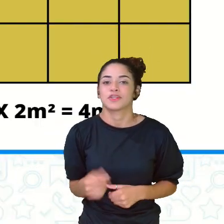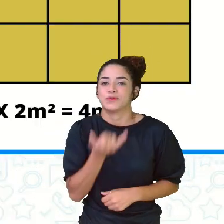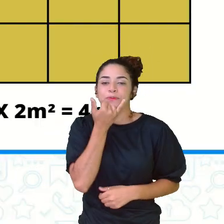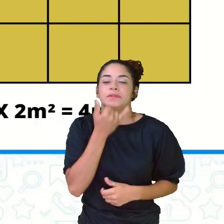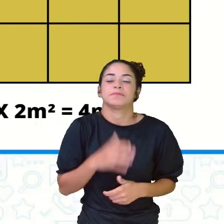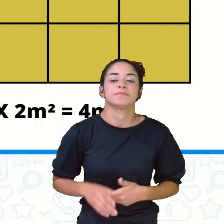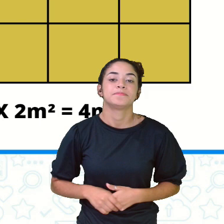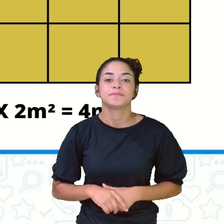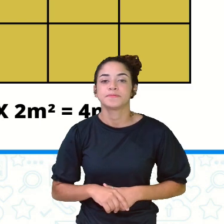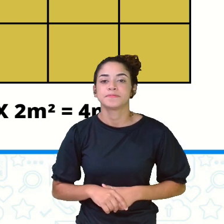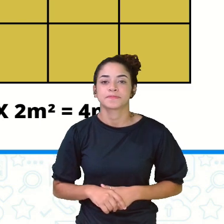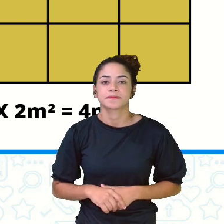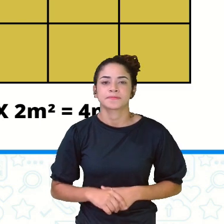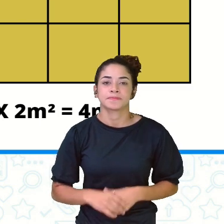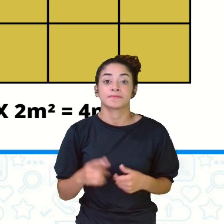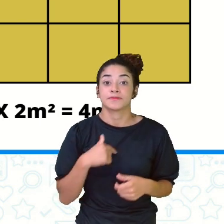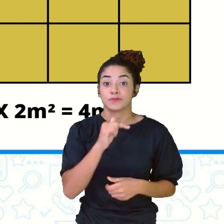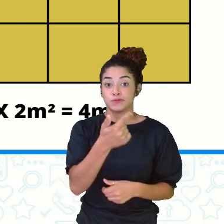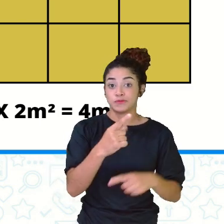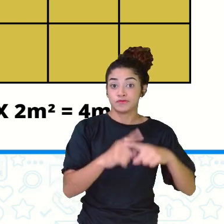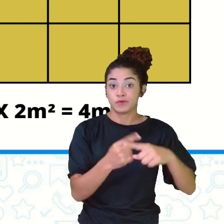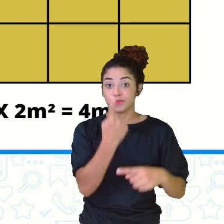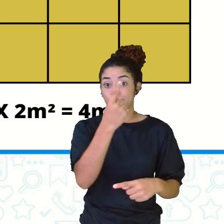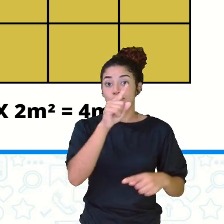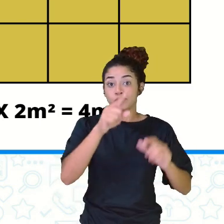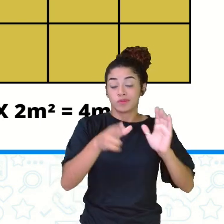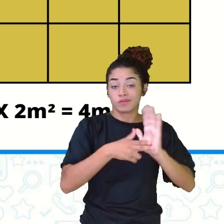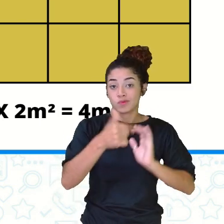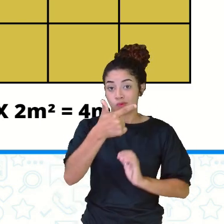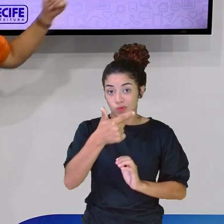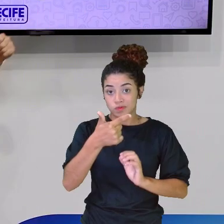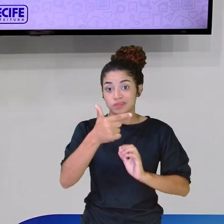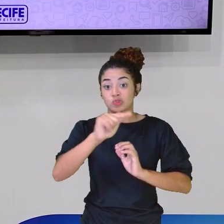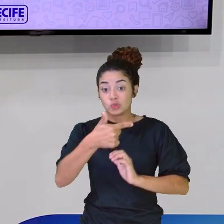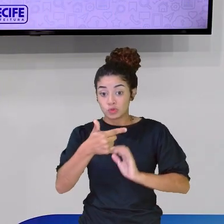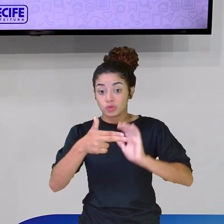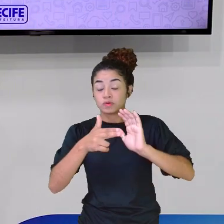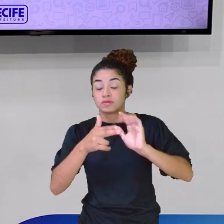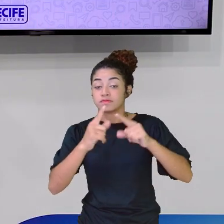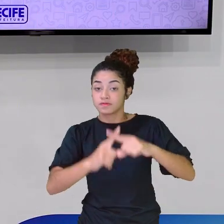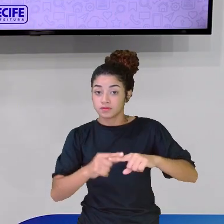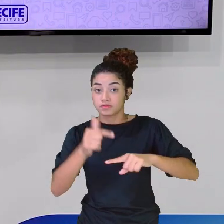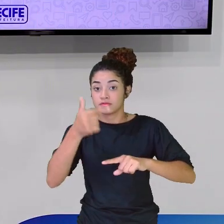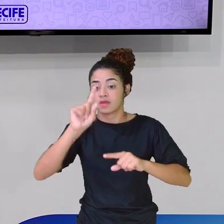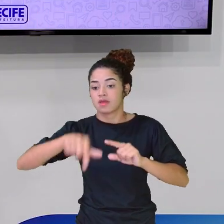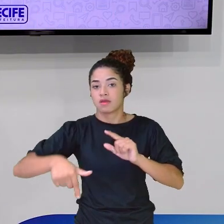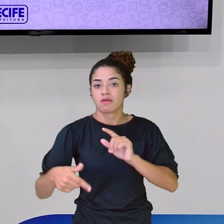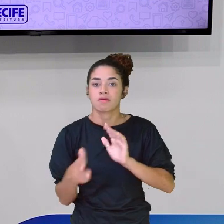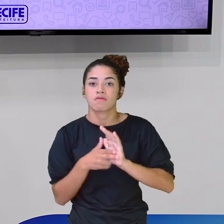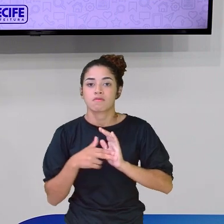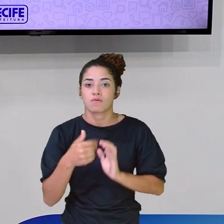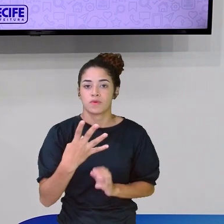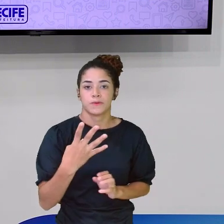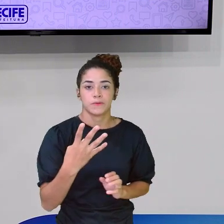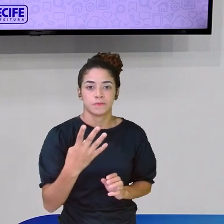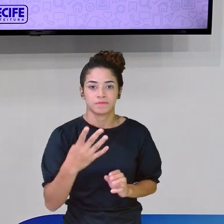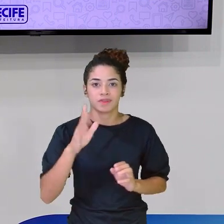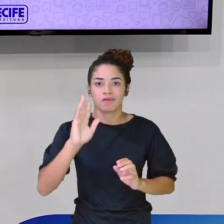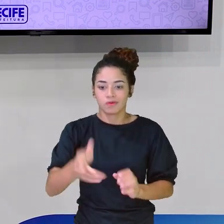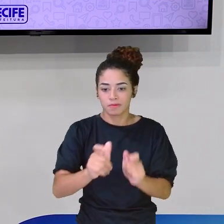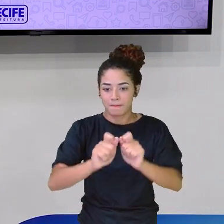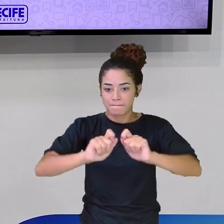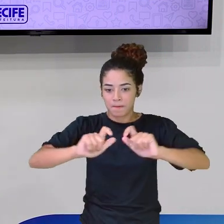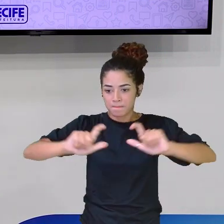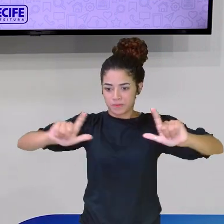Perdão. 2 vezes 1, 2. 2 vezes 2, 4. Ampliei a minha